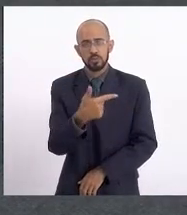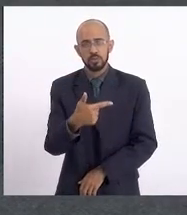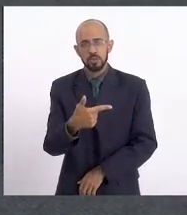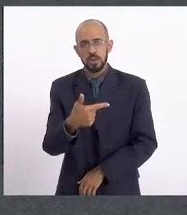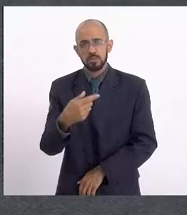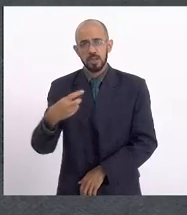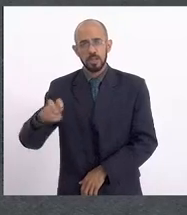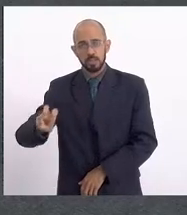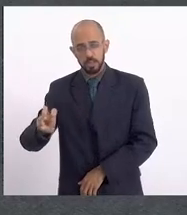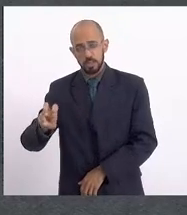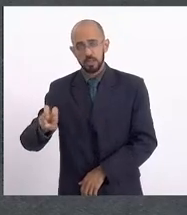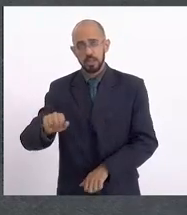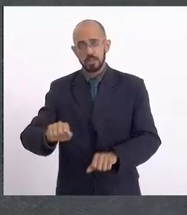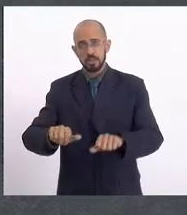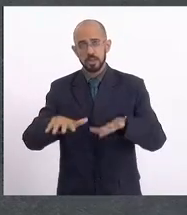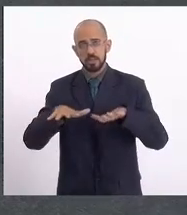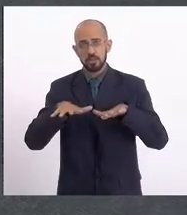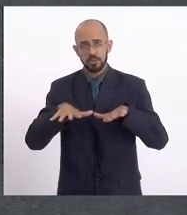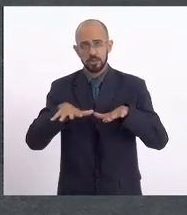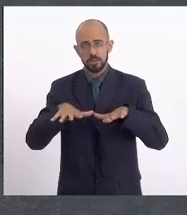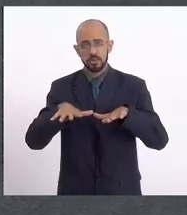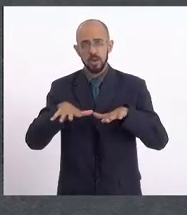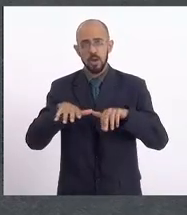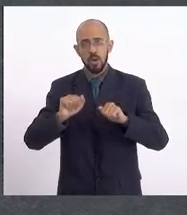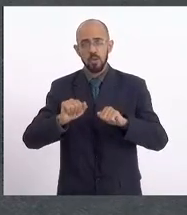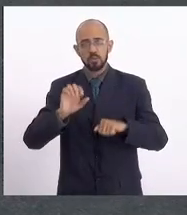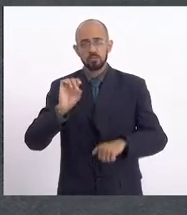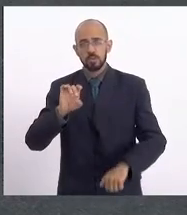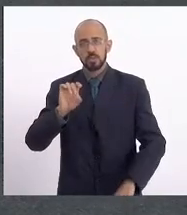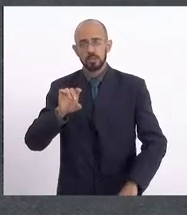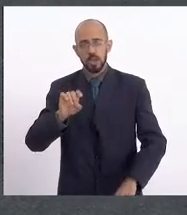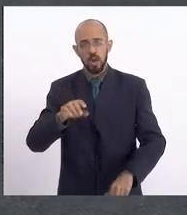225ª sessão extraordinária, que iniciada às